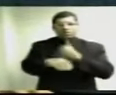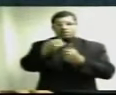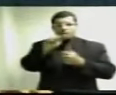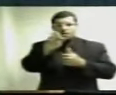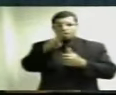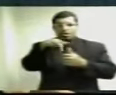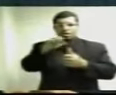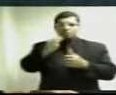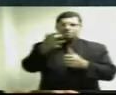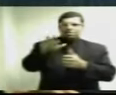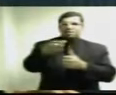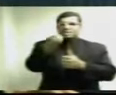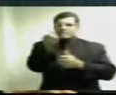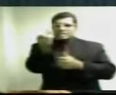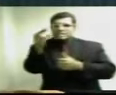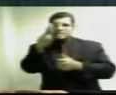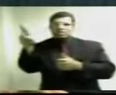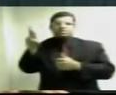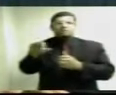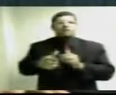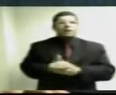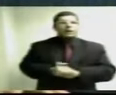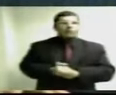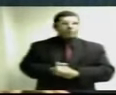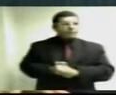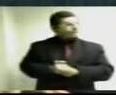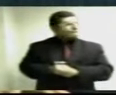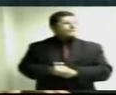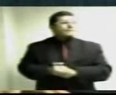arena que vai custar 600 milhões de reais.